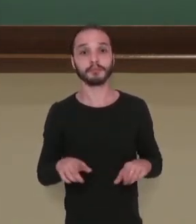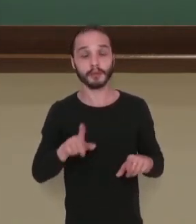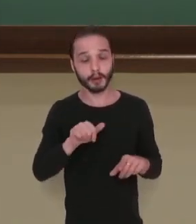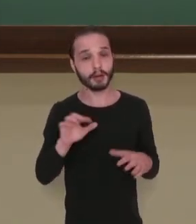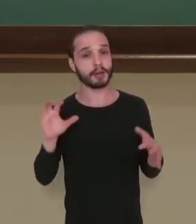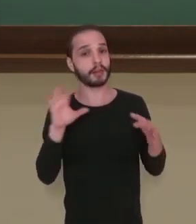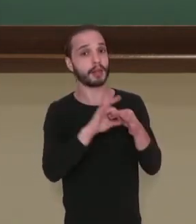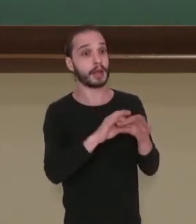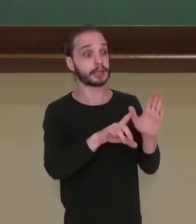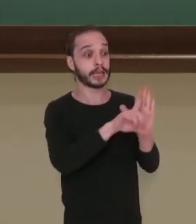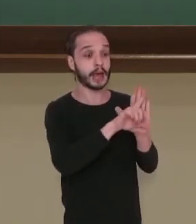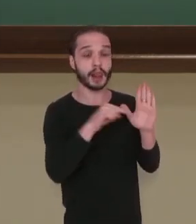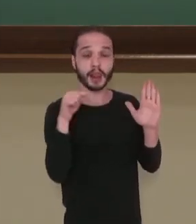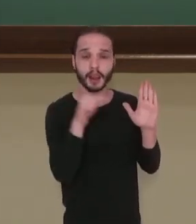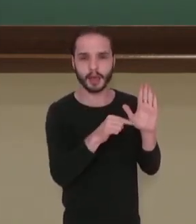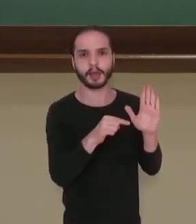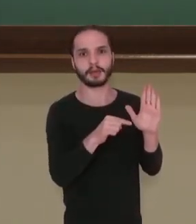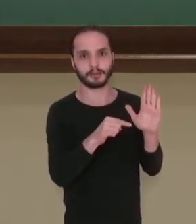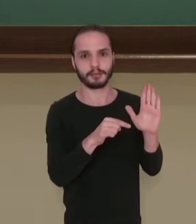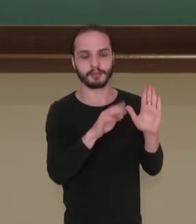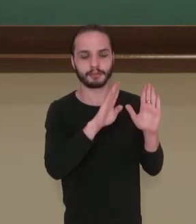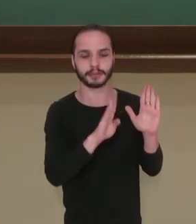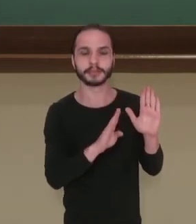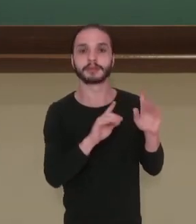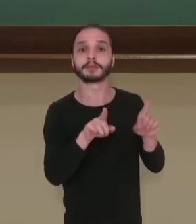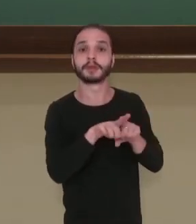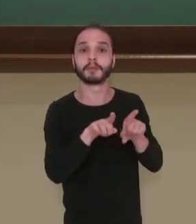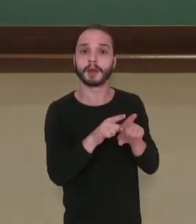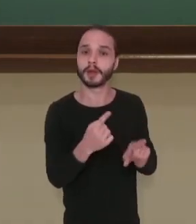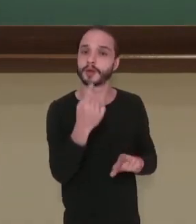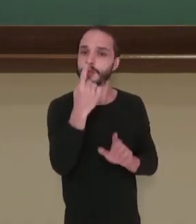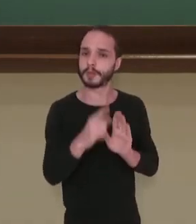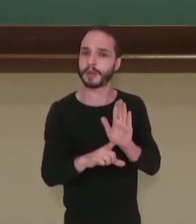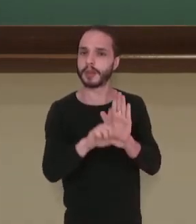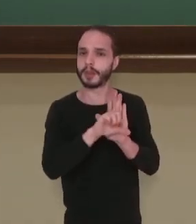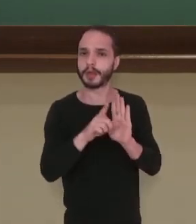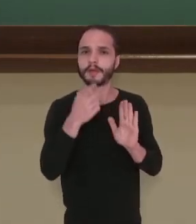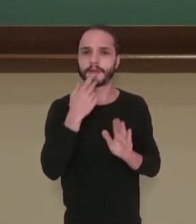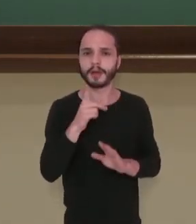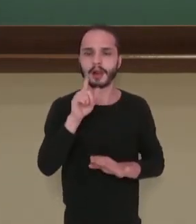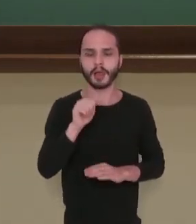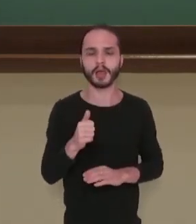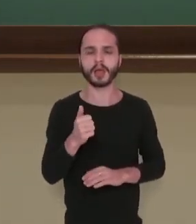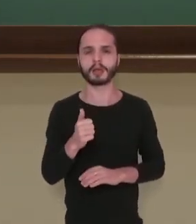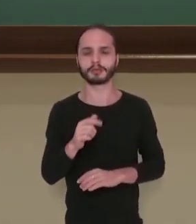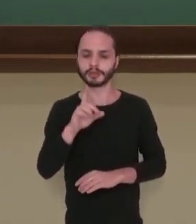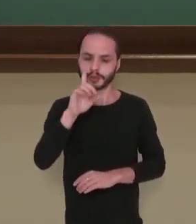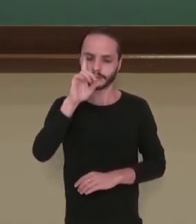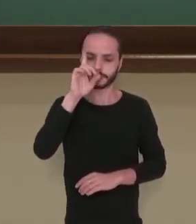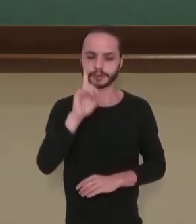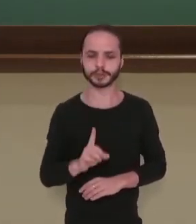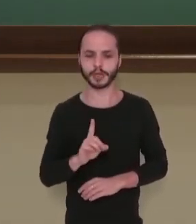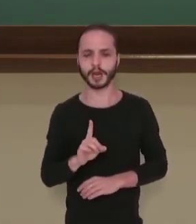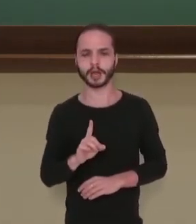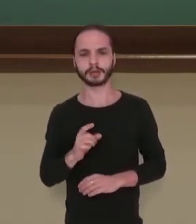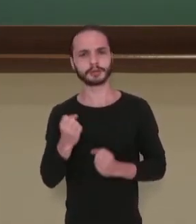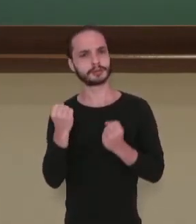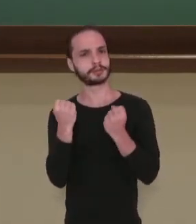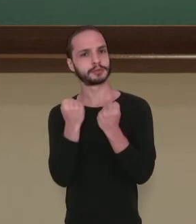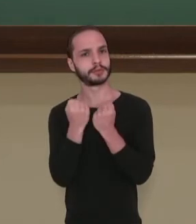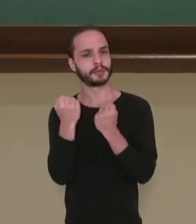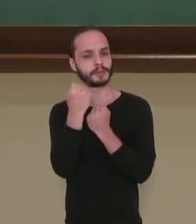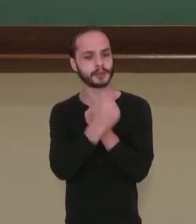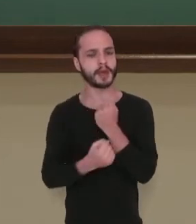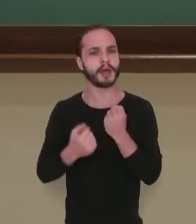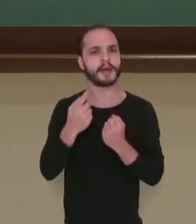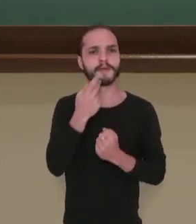baseadas nessas leis. E uma das leis que diz é o direito de defesa e o contraditório. Então, sim, de acordo com o ato infracional